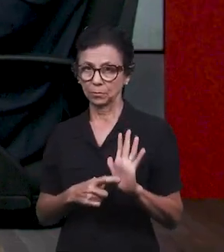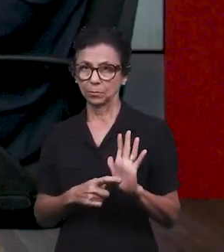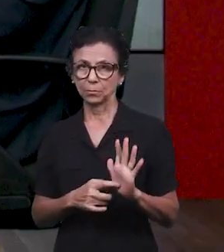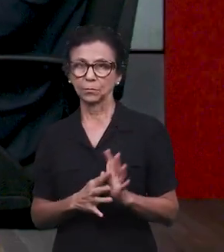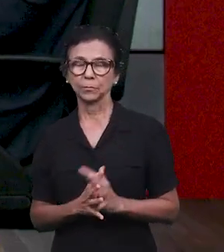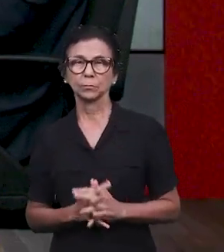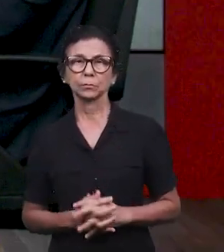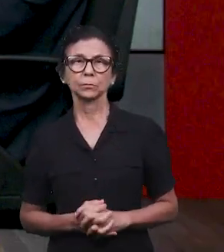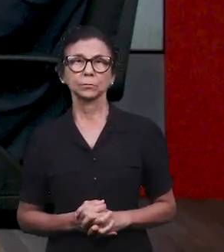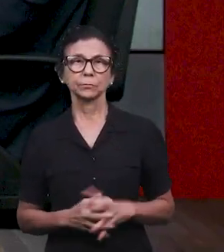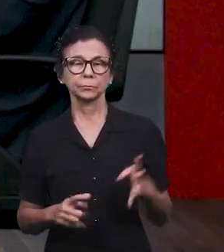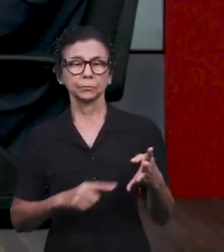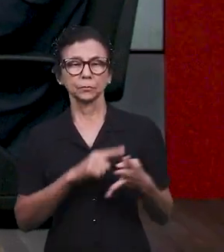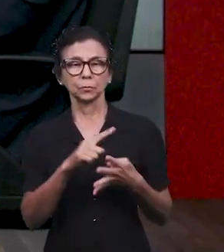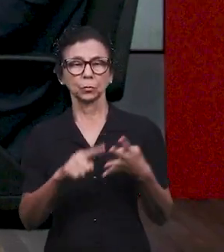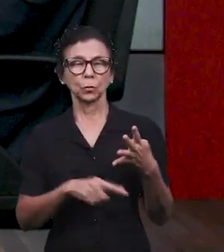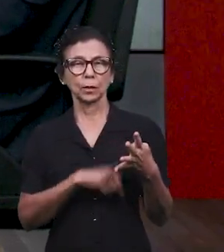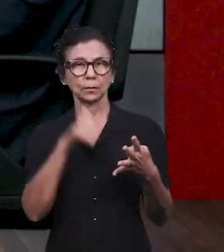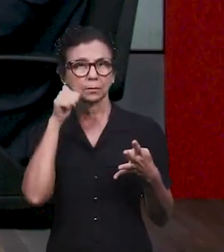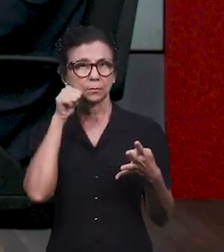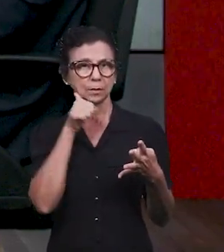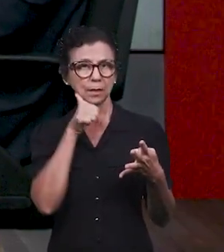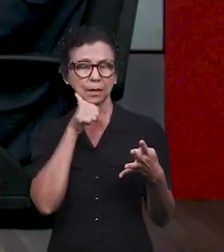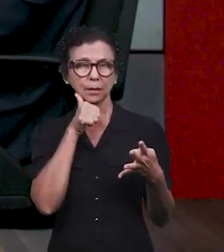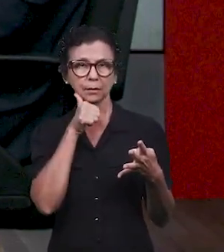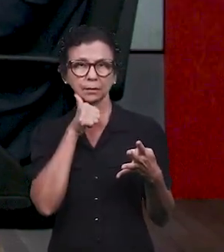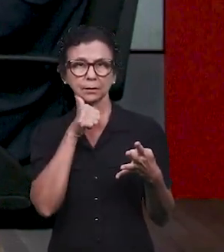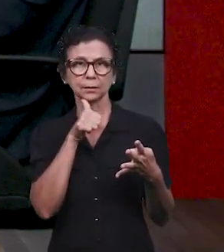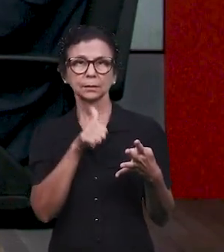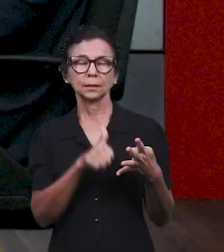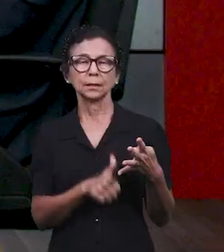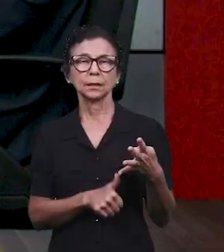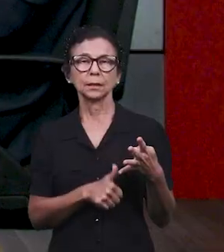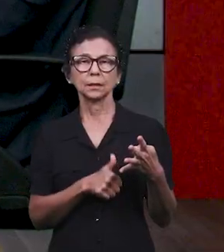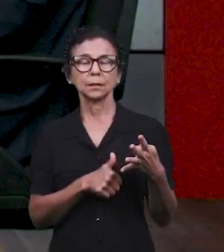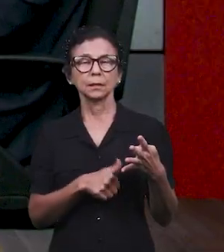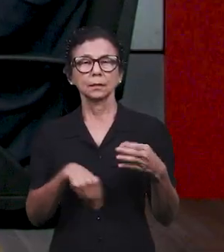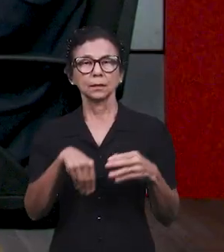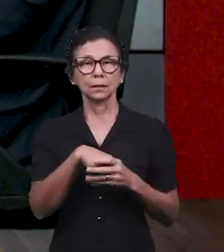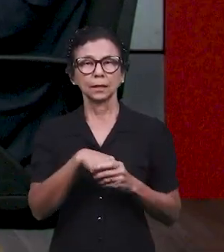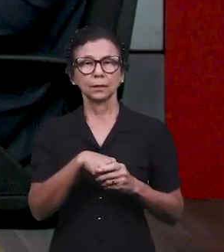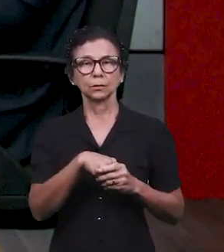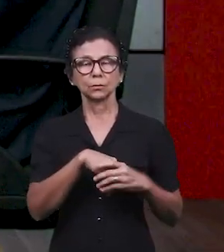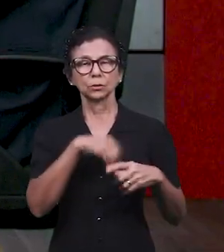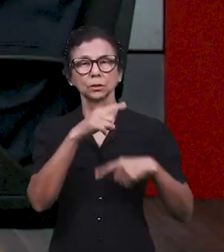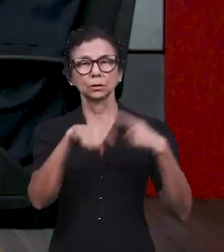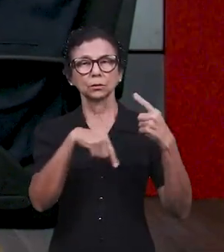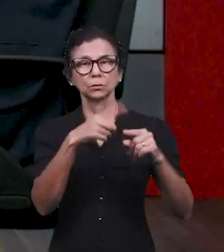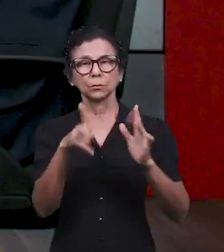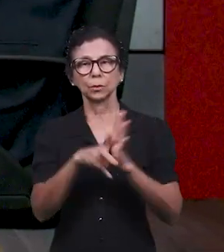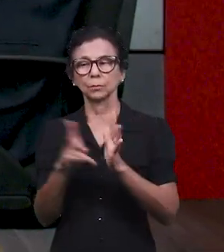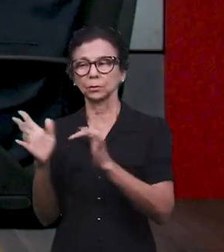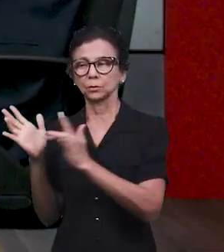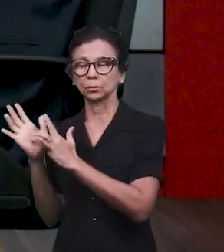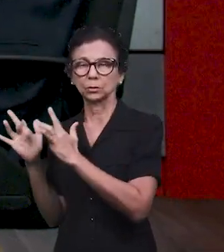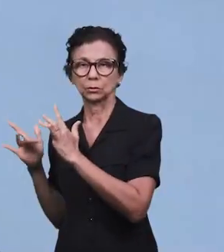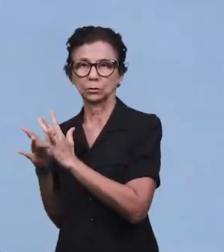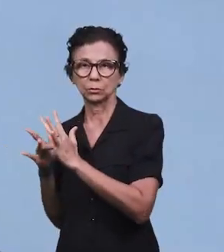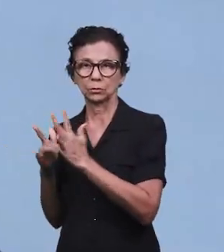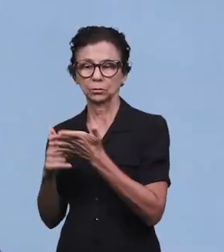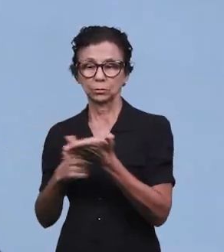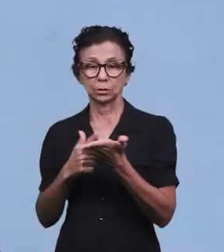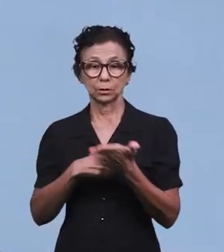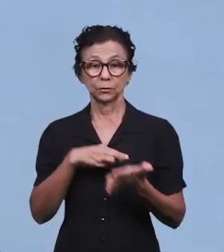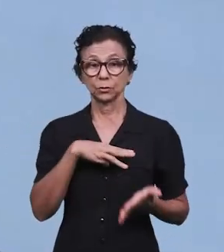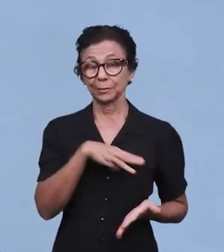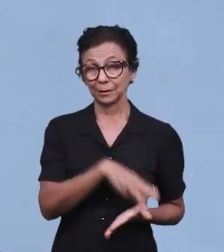mostrando 4 mulheres que aparecem na genealogia do Senhor Jesus, no Evangelho de Mateus, o fato é